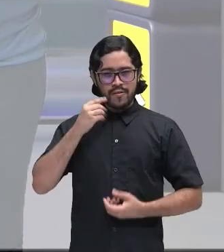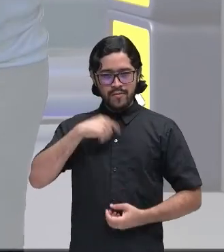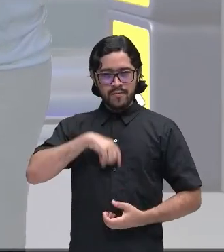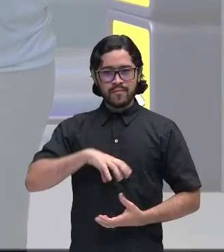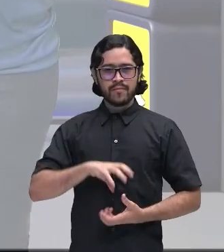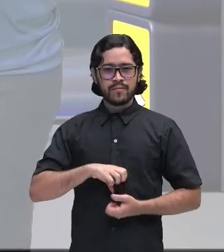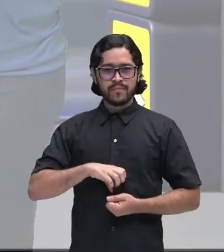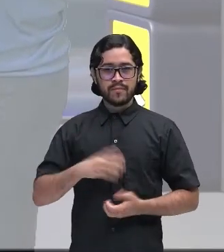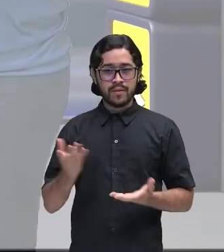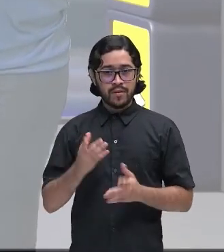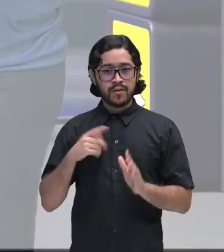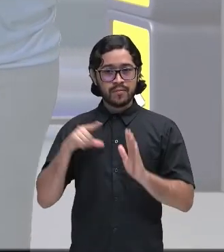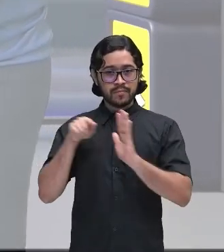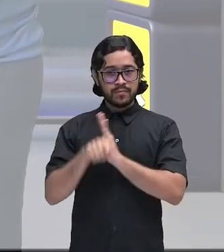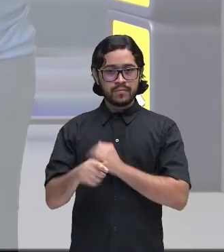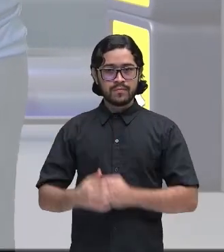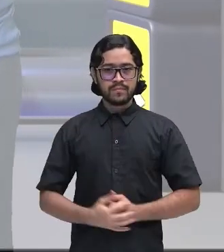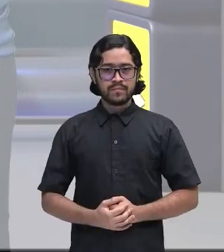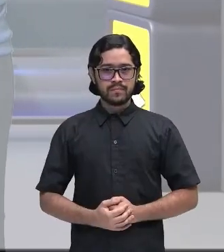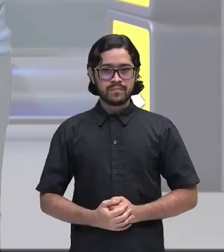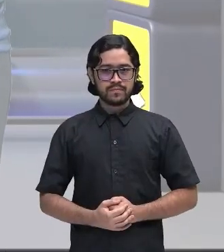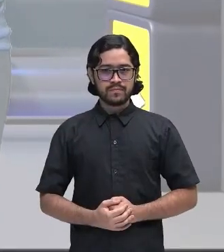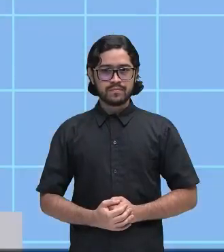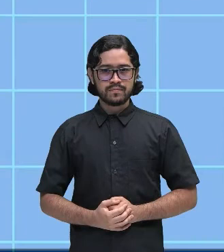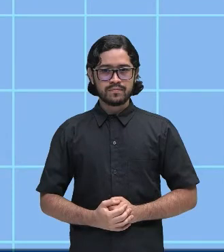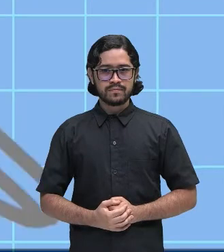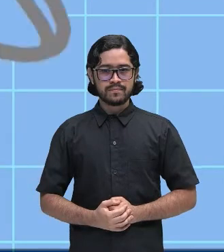questão subjetiva.